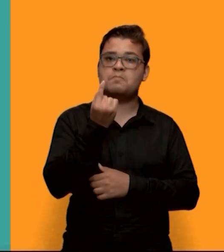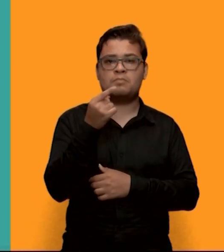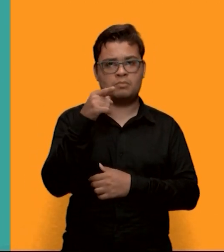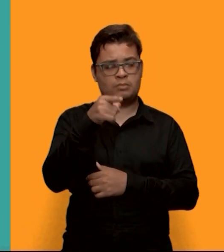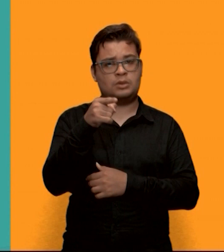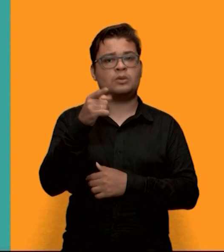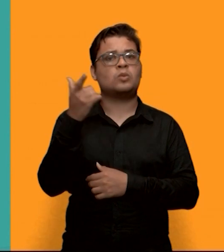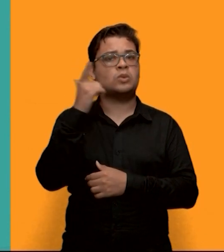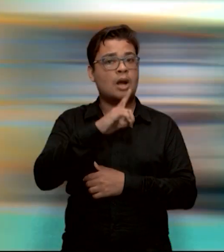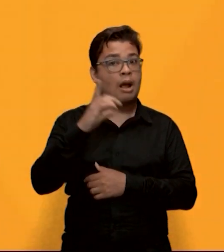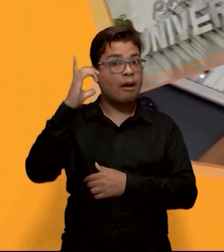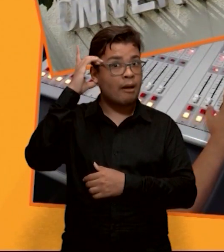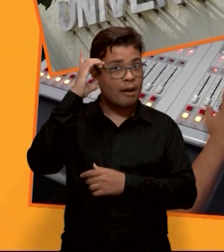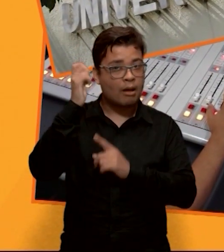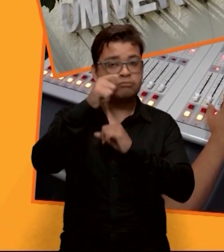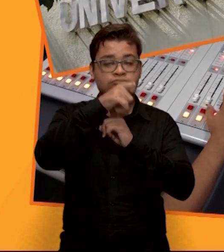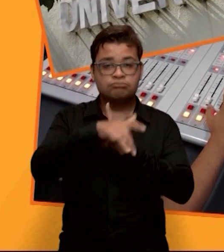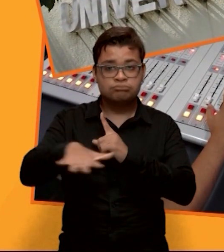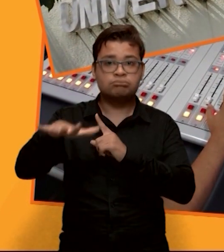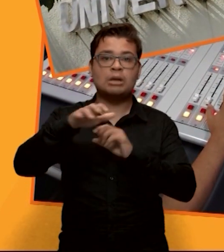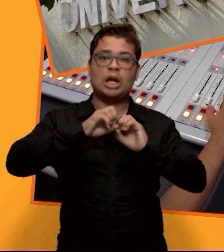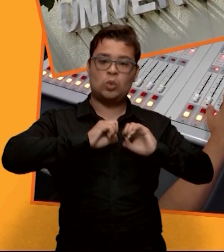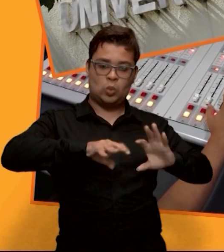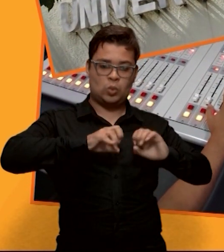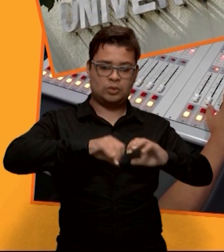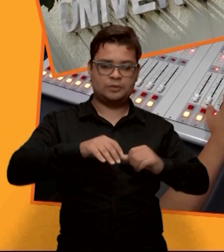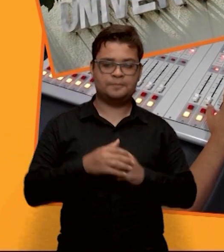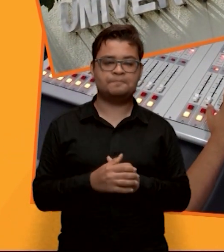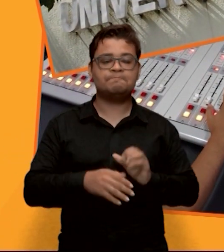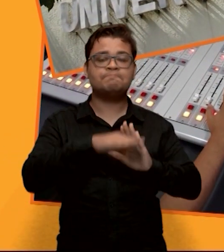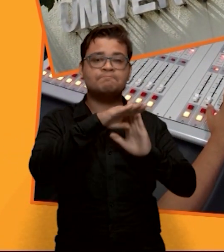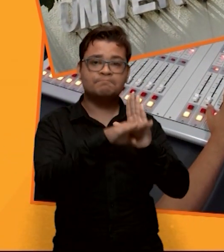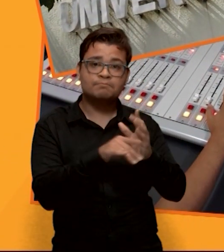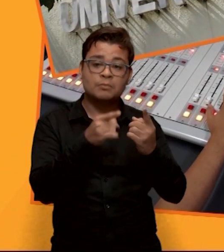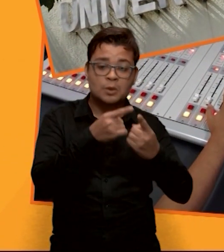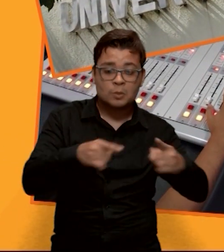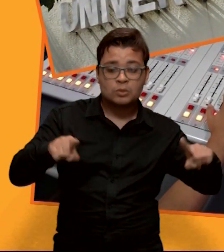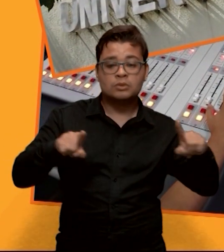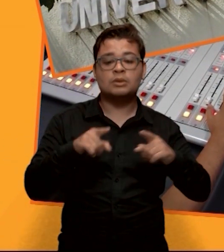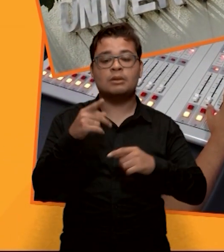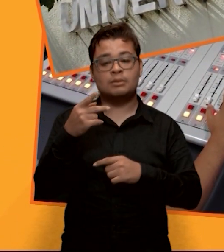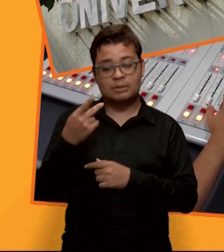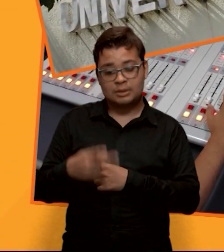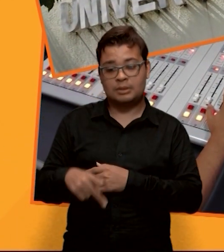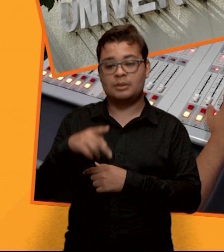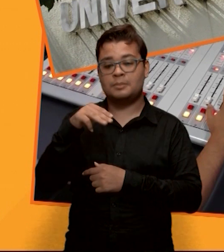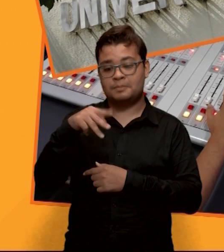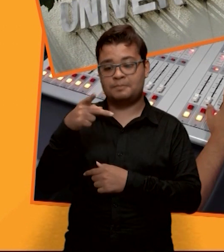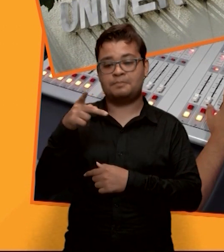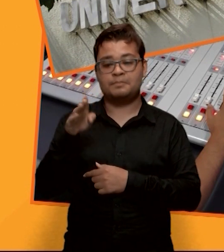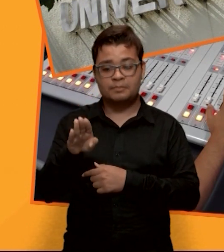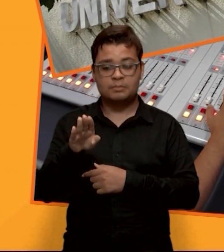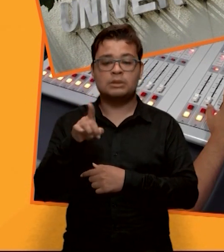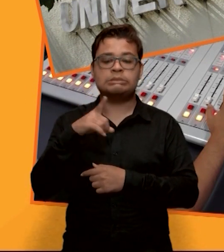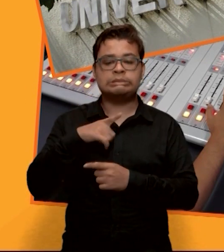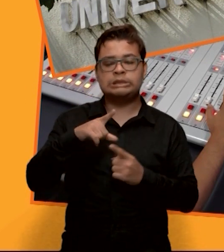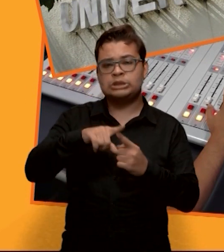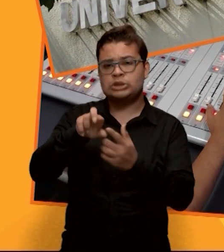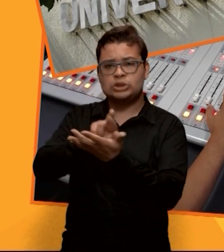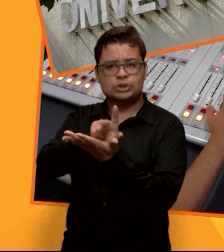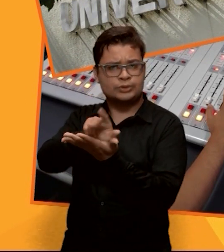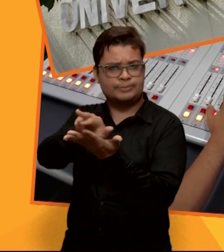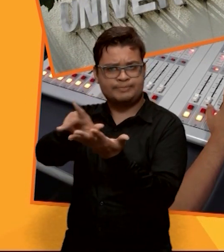a radiodifusão educativa. A programação musical destaca a música popular brasileira em seus mais variados